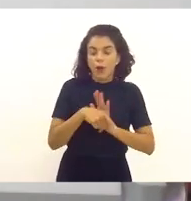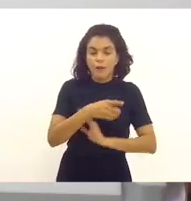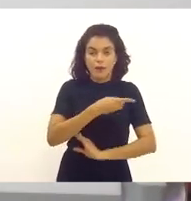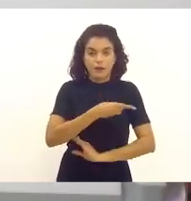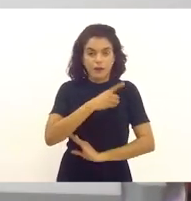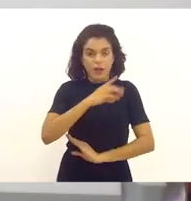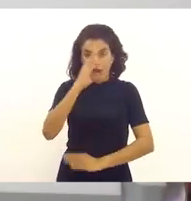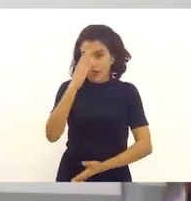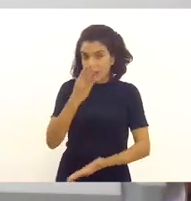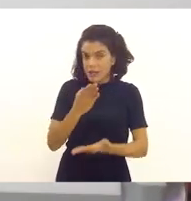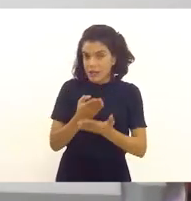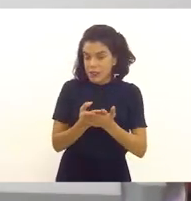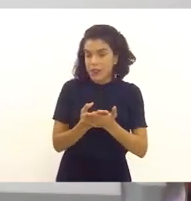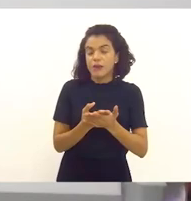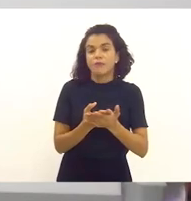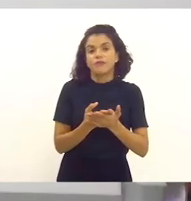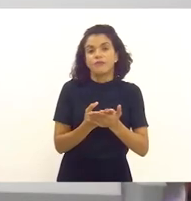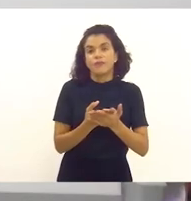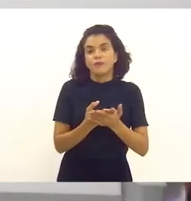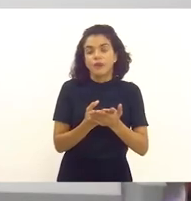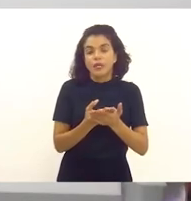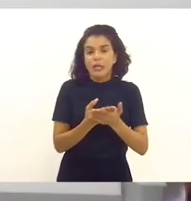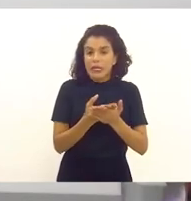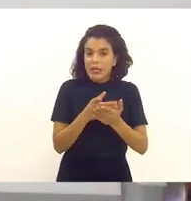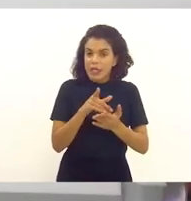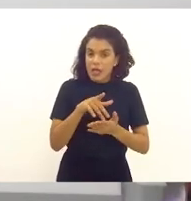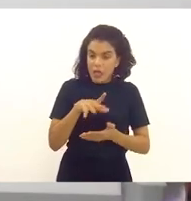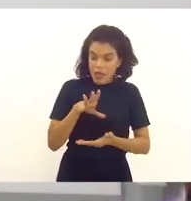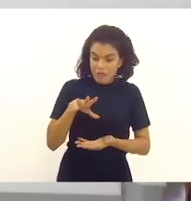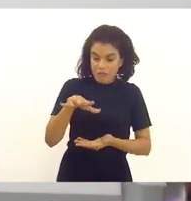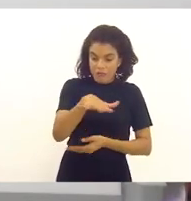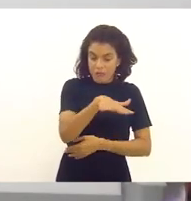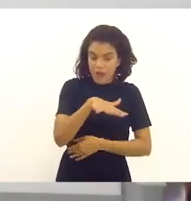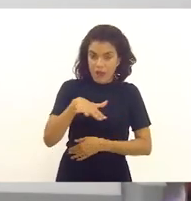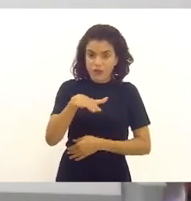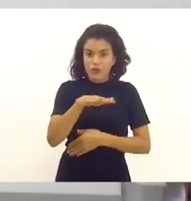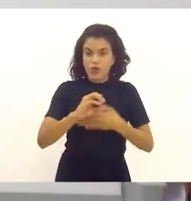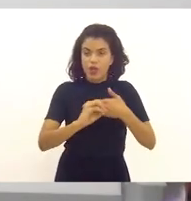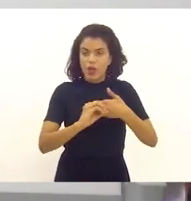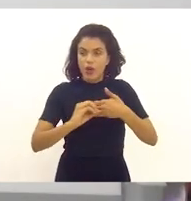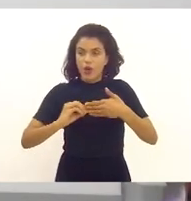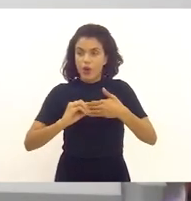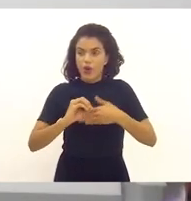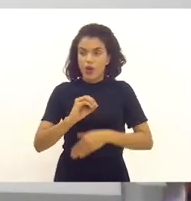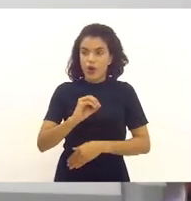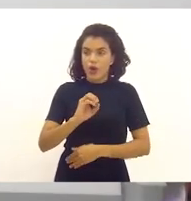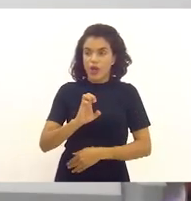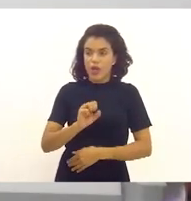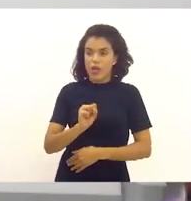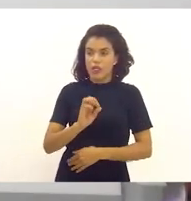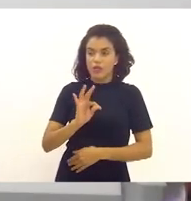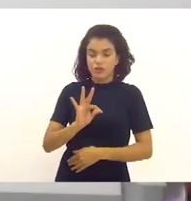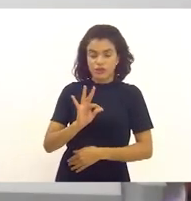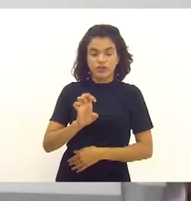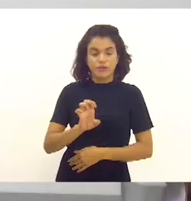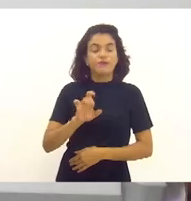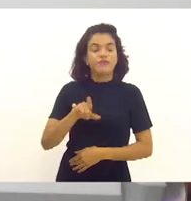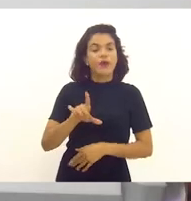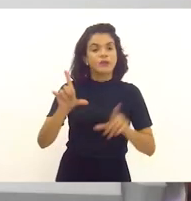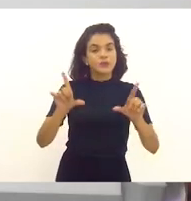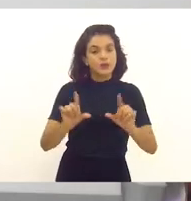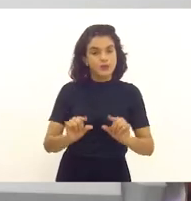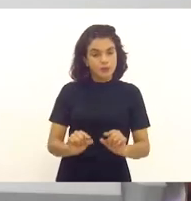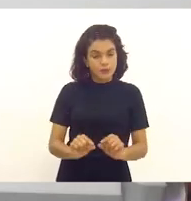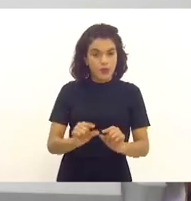acredita que essa subnotificação na região da zona oeste irá diminuir bastante ou seja